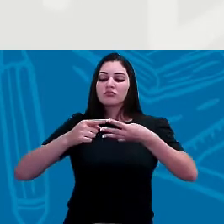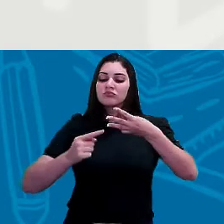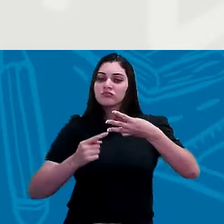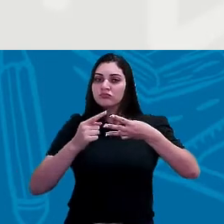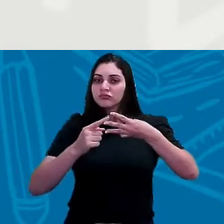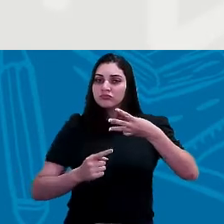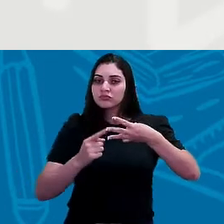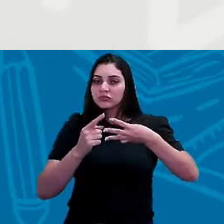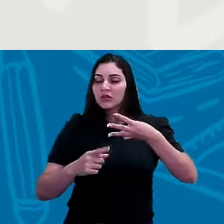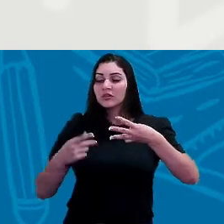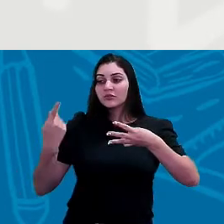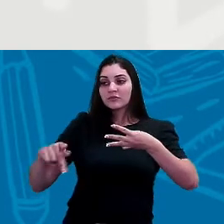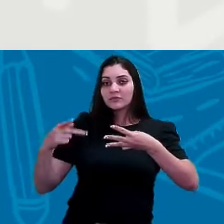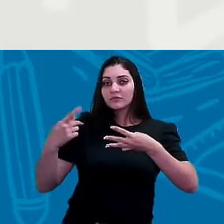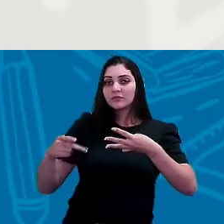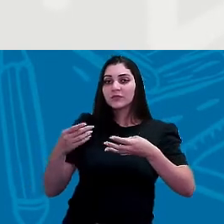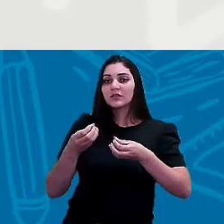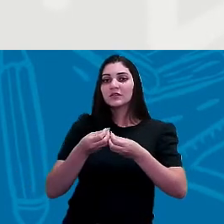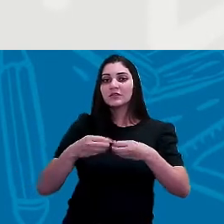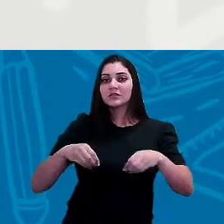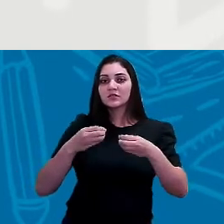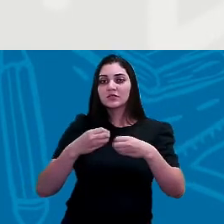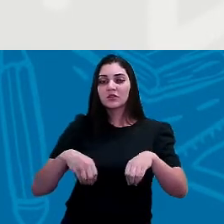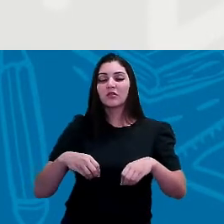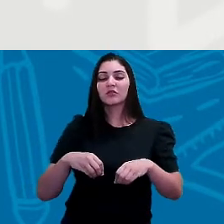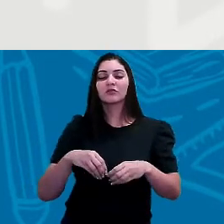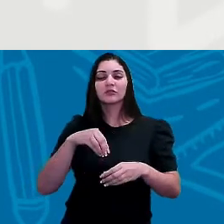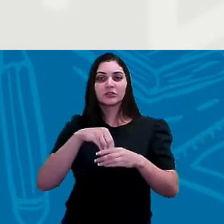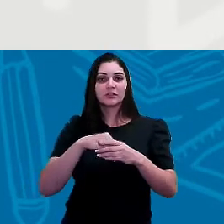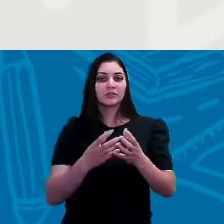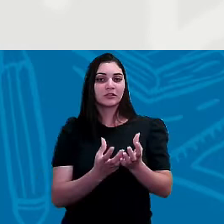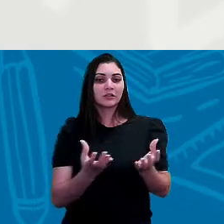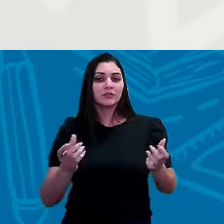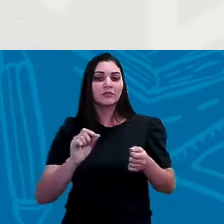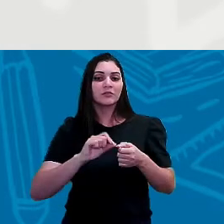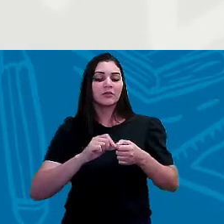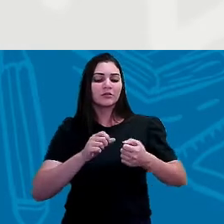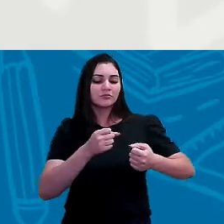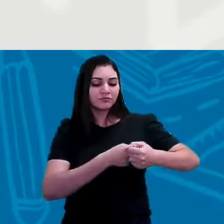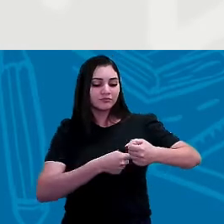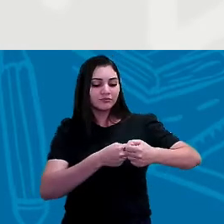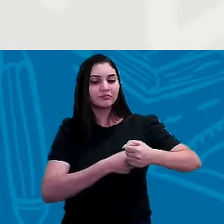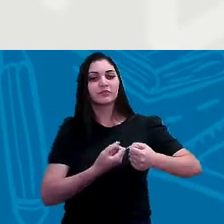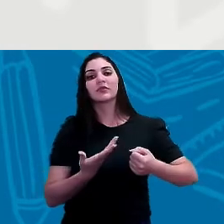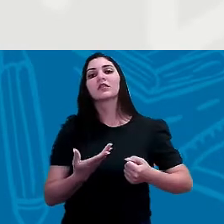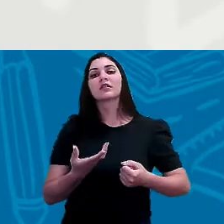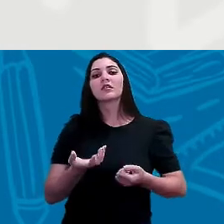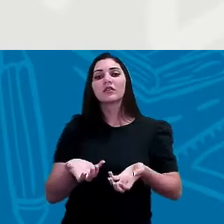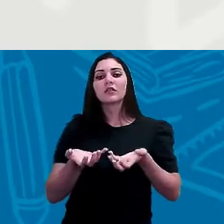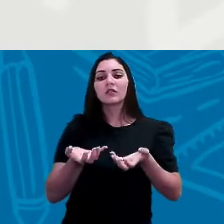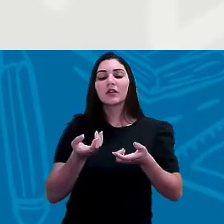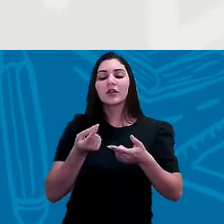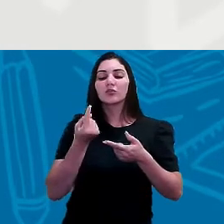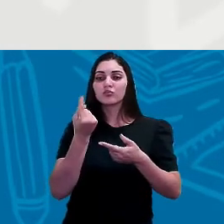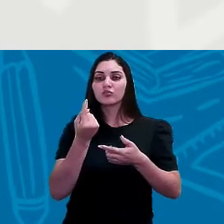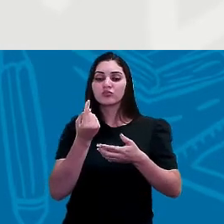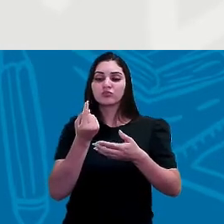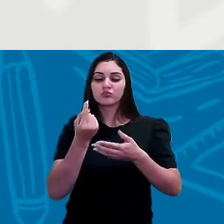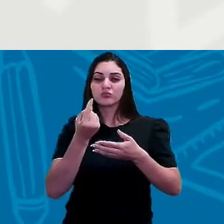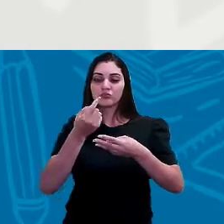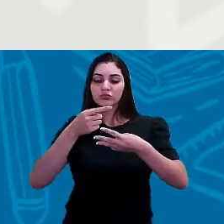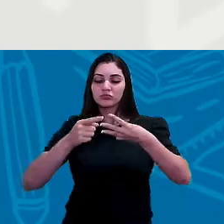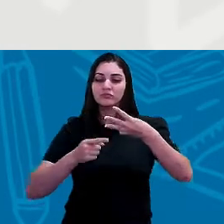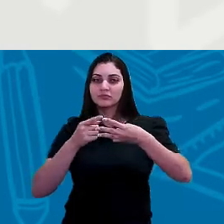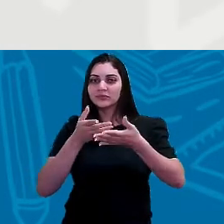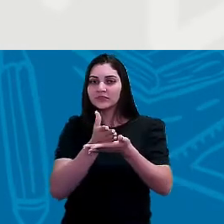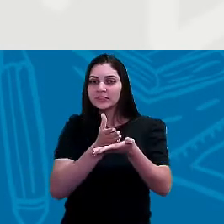desses ovos que estão na caixa para fazer uma receita, tá? Quero utilizar um terço dos ovos nessa caixa